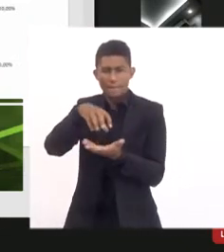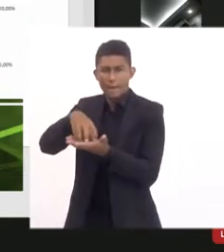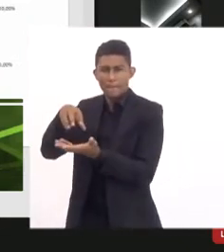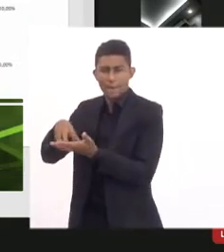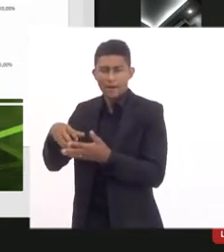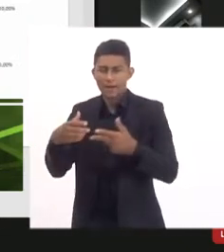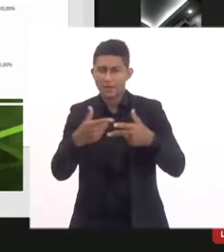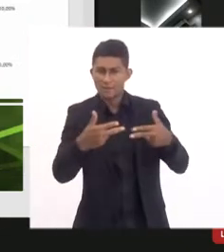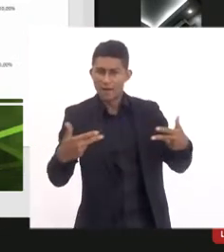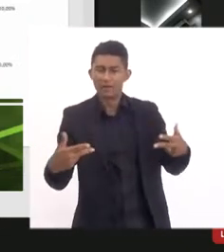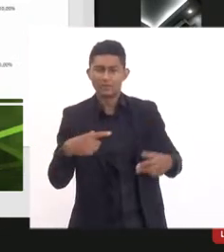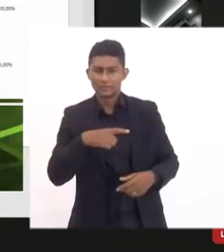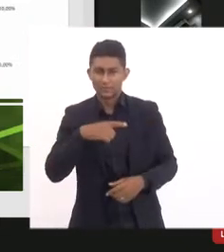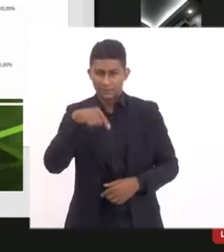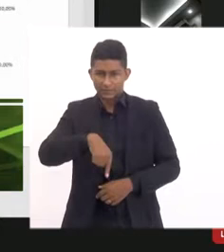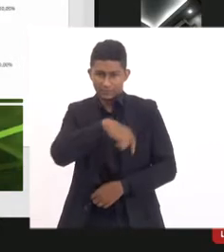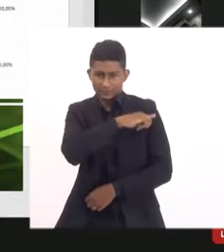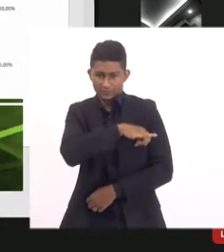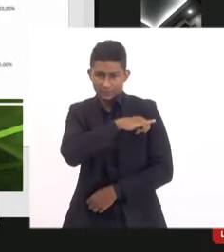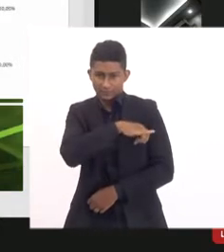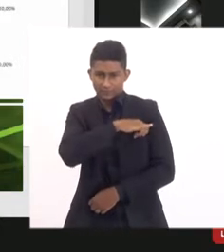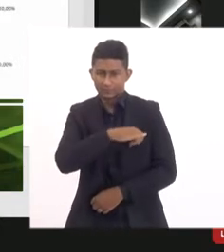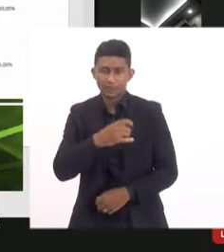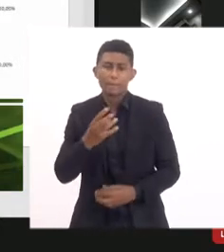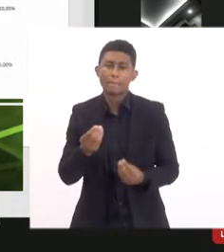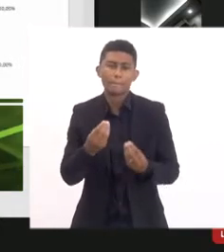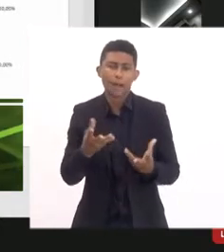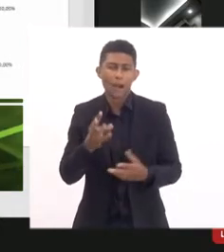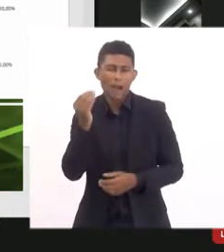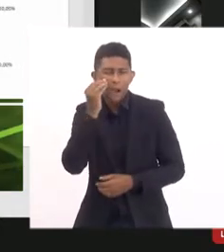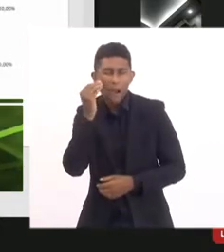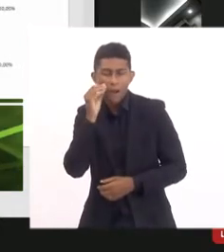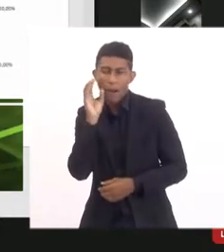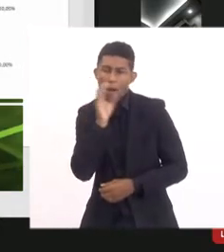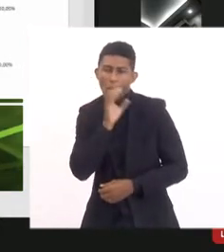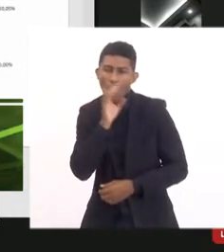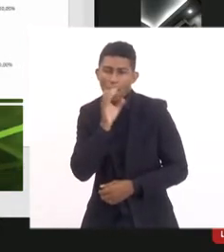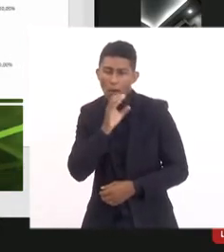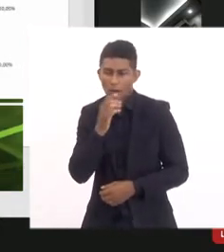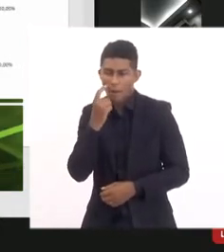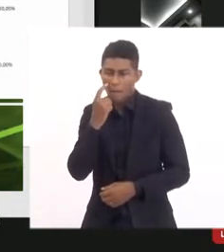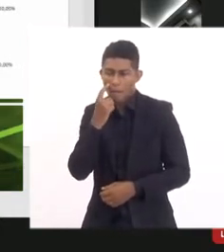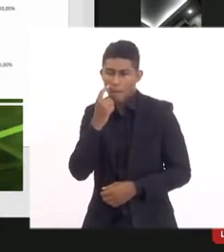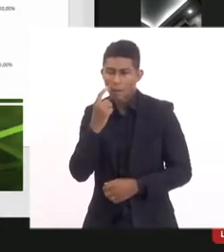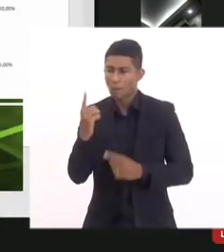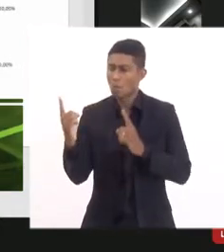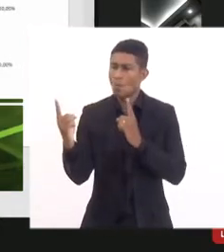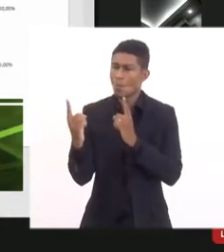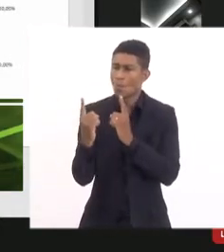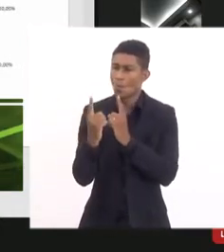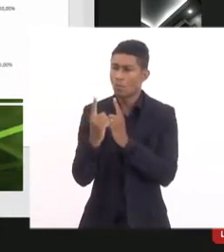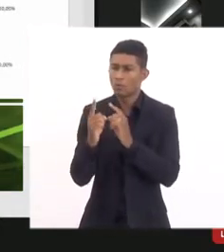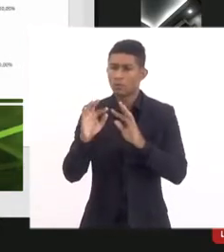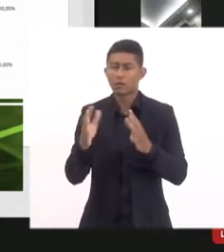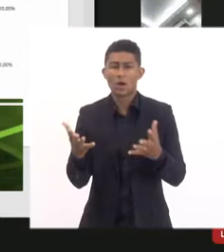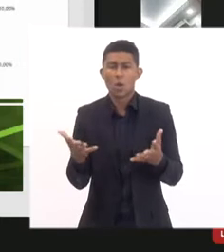abriu vários postos também de testagem rápida por antígeno, e a positividade hoje está em torno de